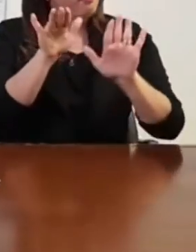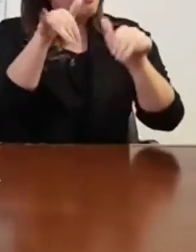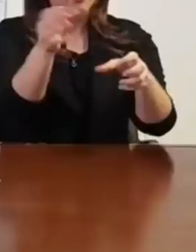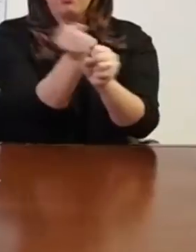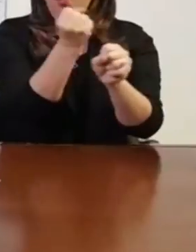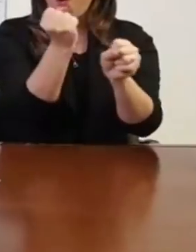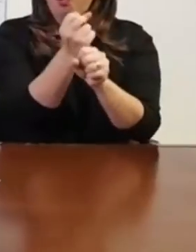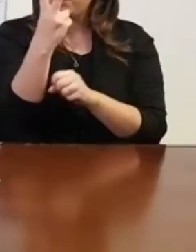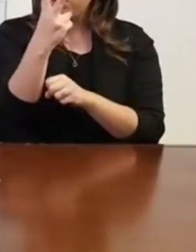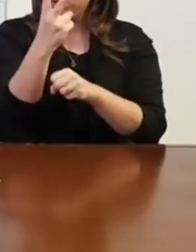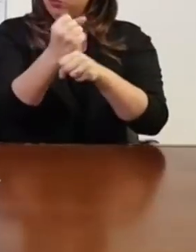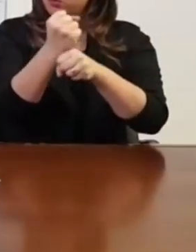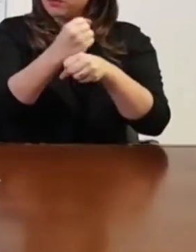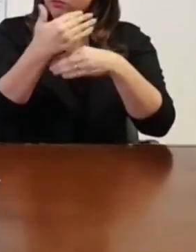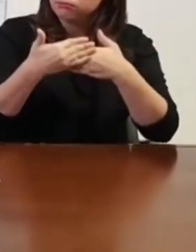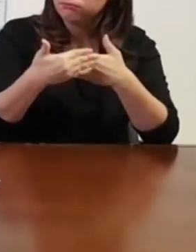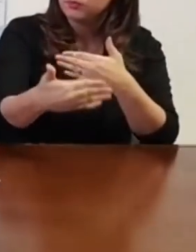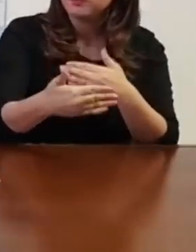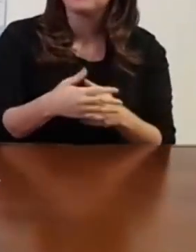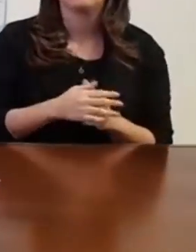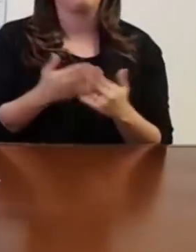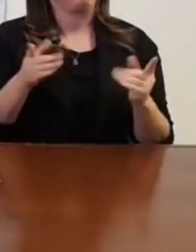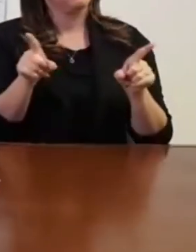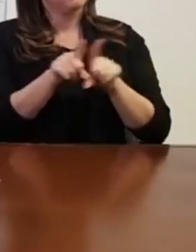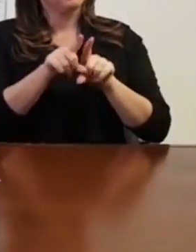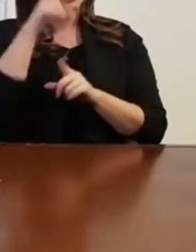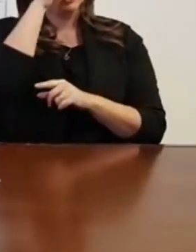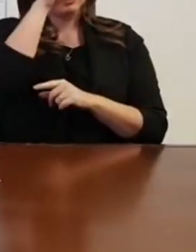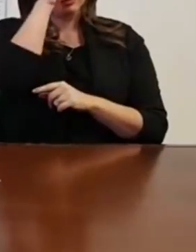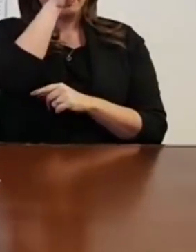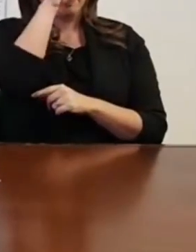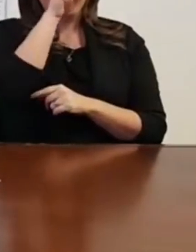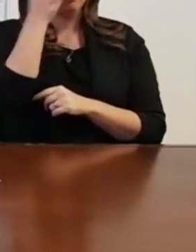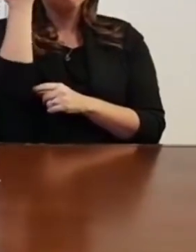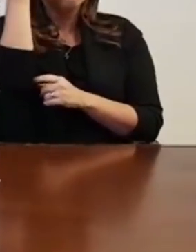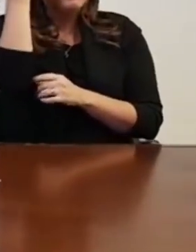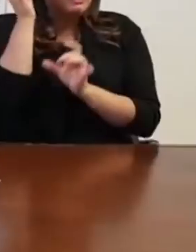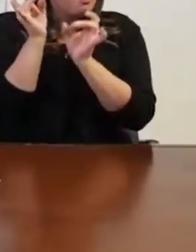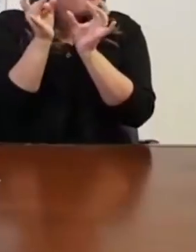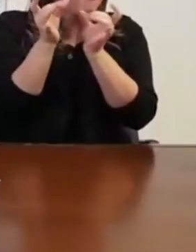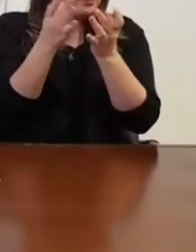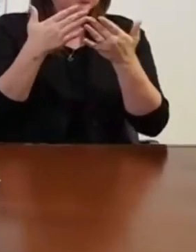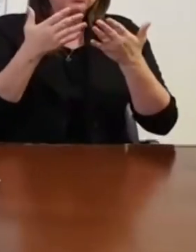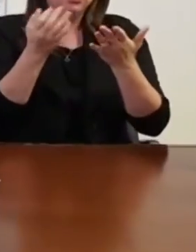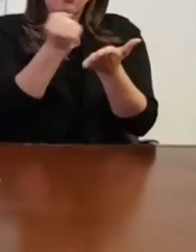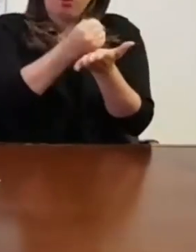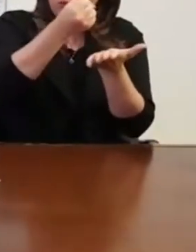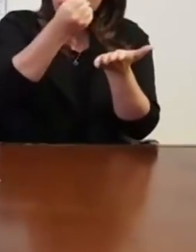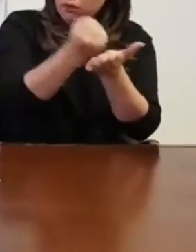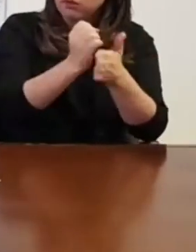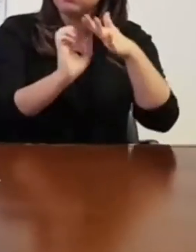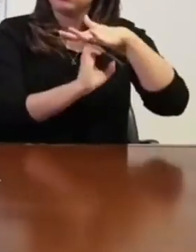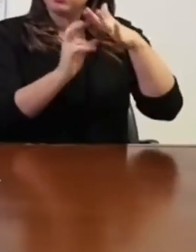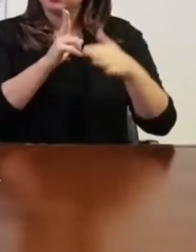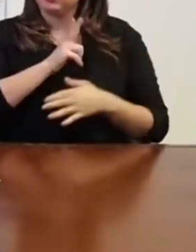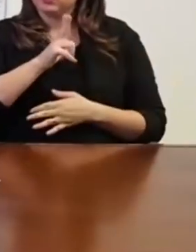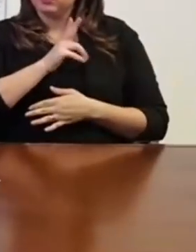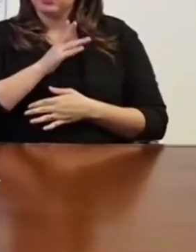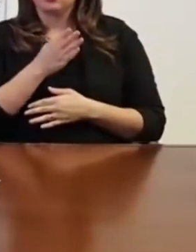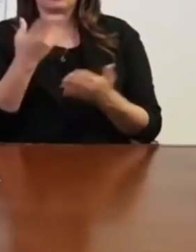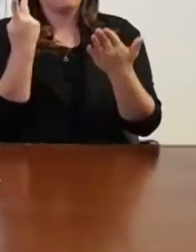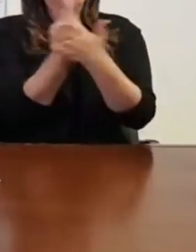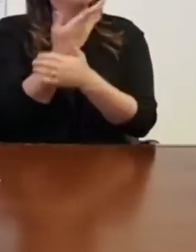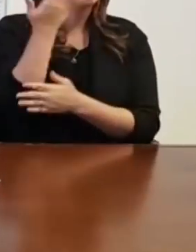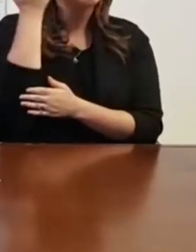concluída. Lembramos também que o último leilão de ferrovia do Brasil foi há 10 anos. Então é retomada do